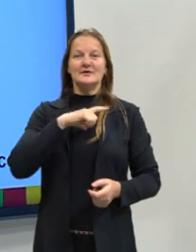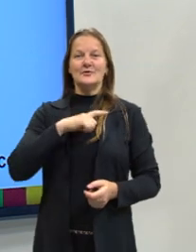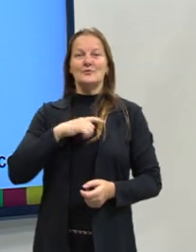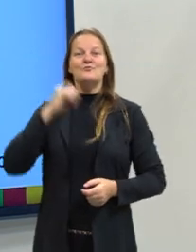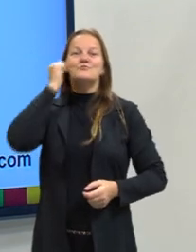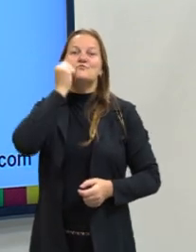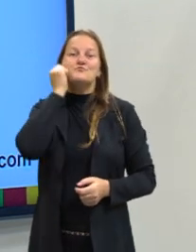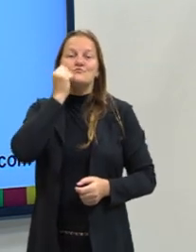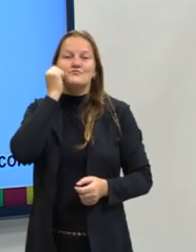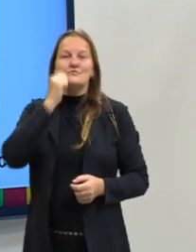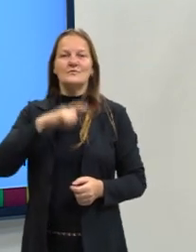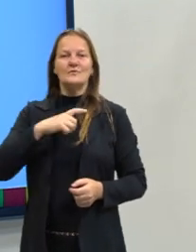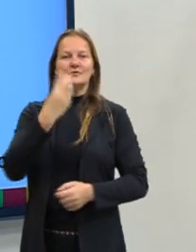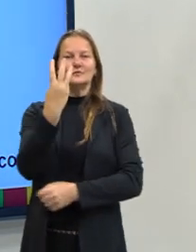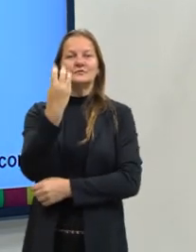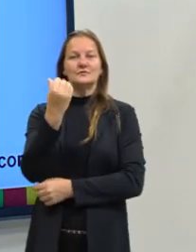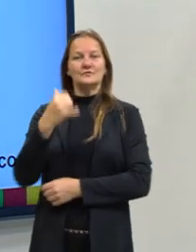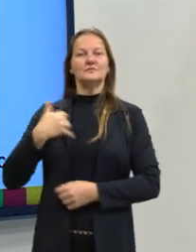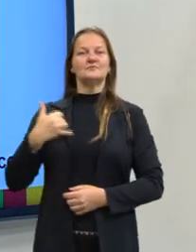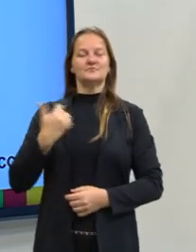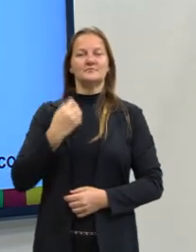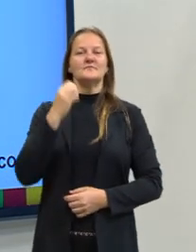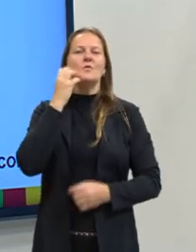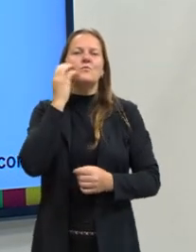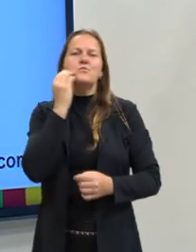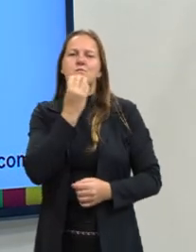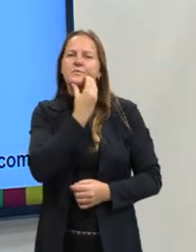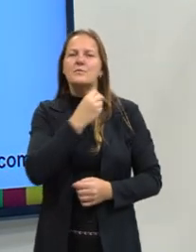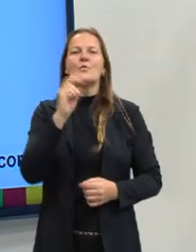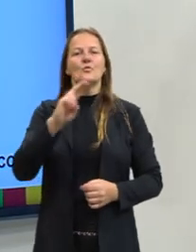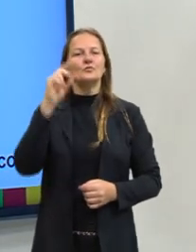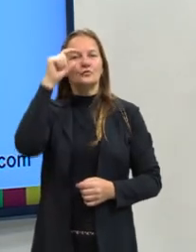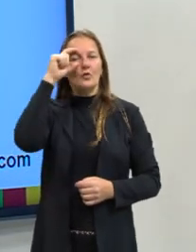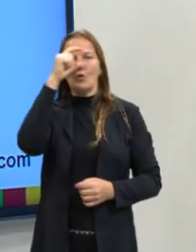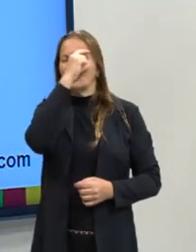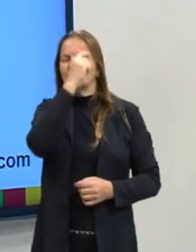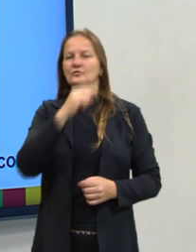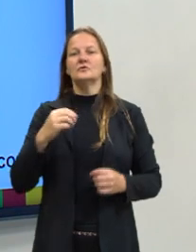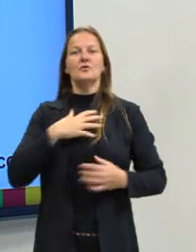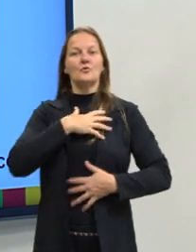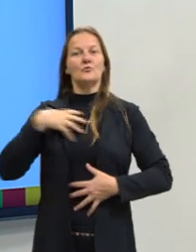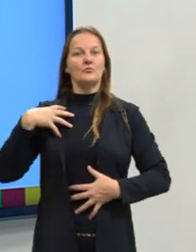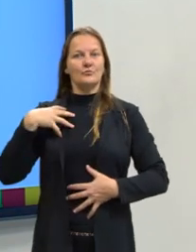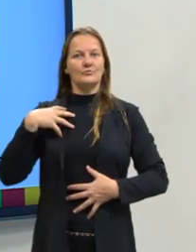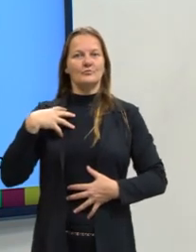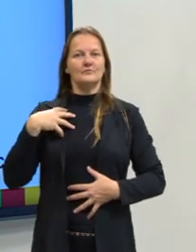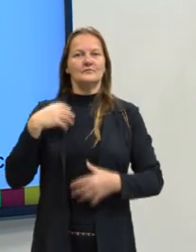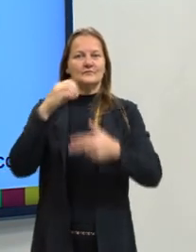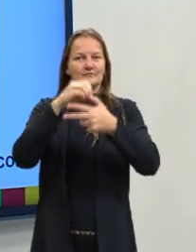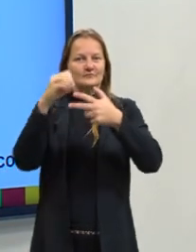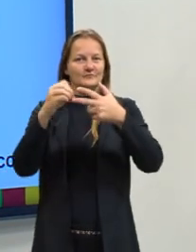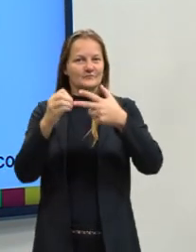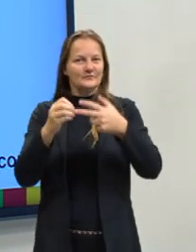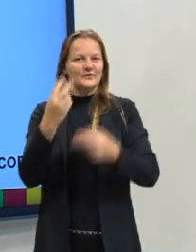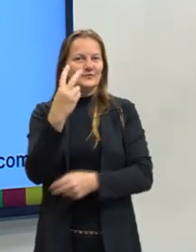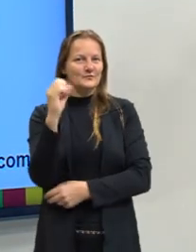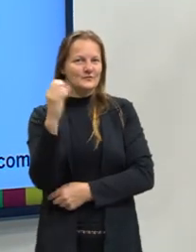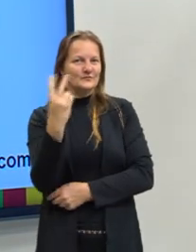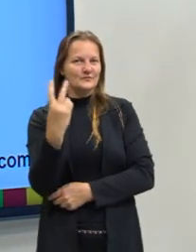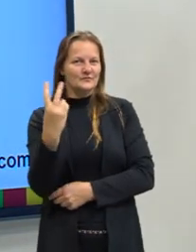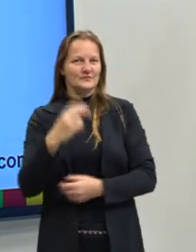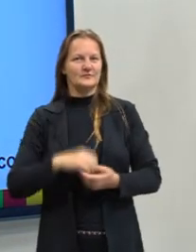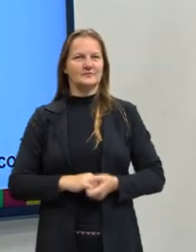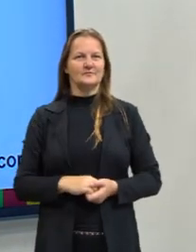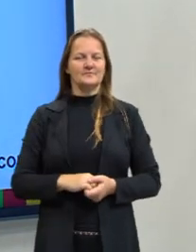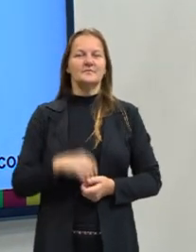negro tenho 36 anos tem o barba uso óculos estão com a camiseta do pré-enem Seduc 2022 e vou